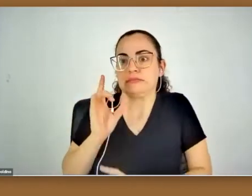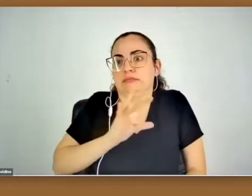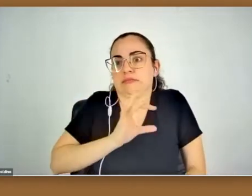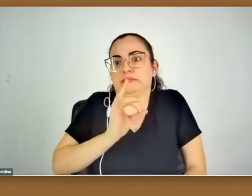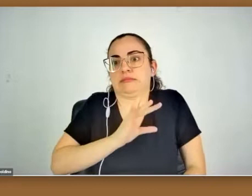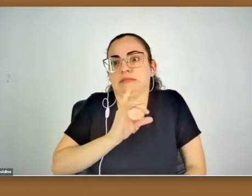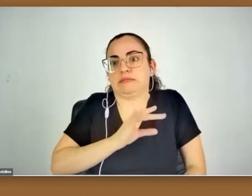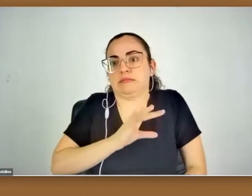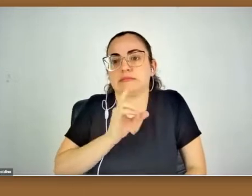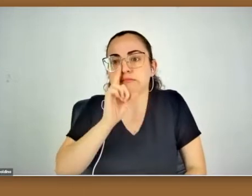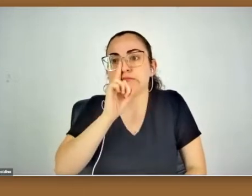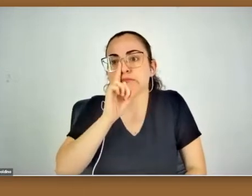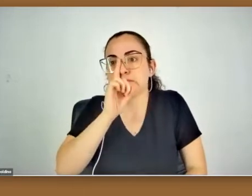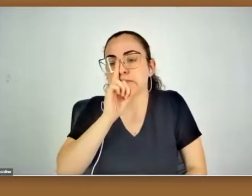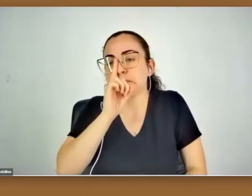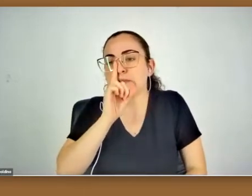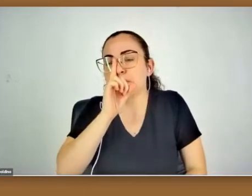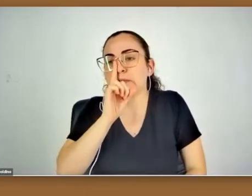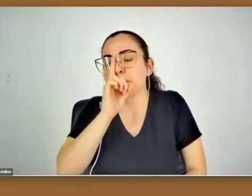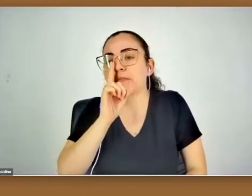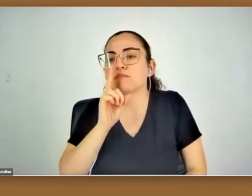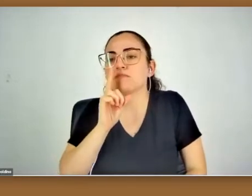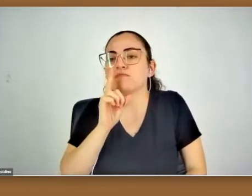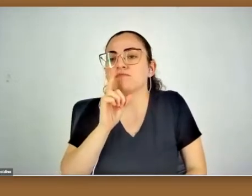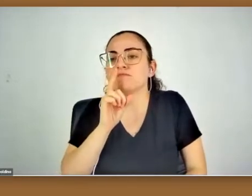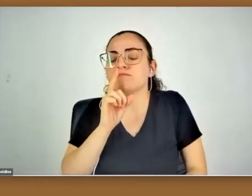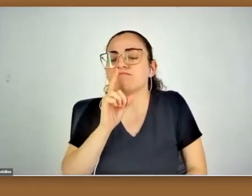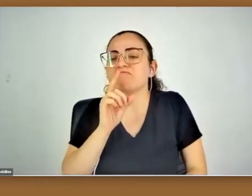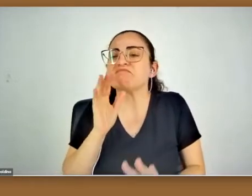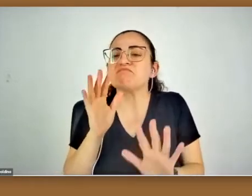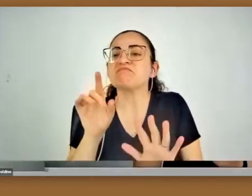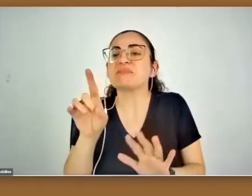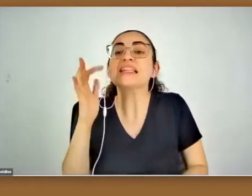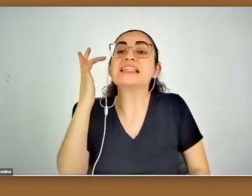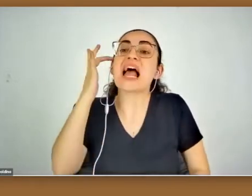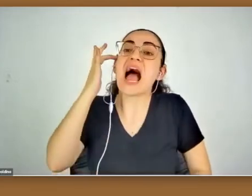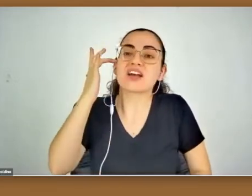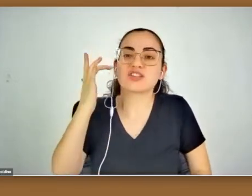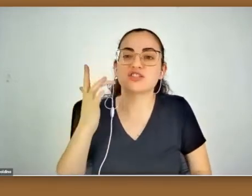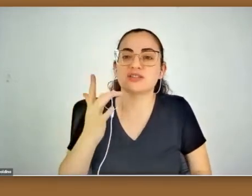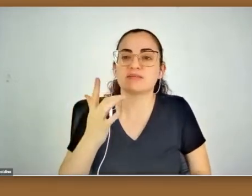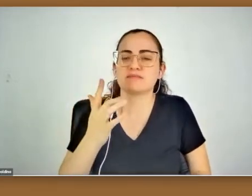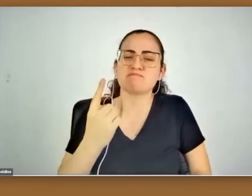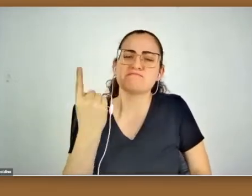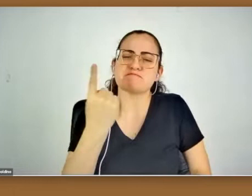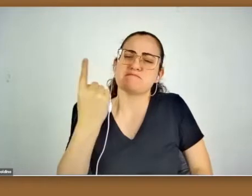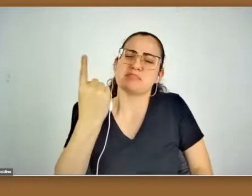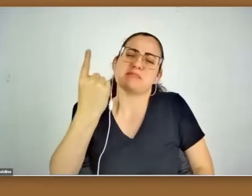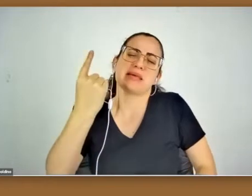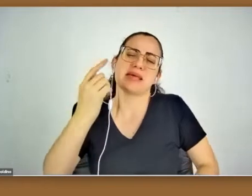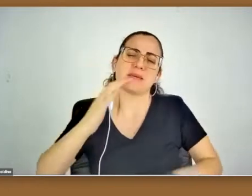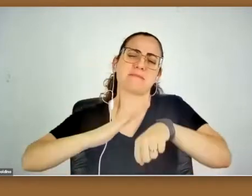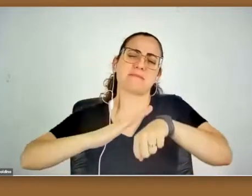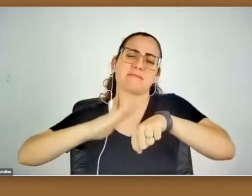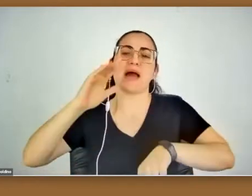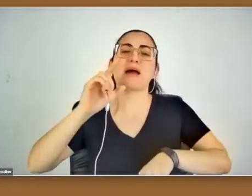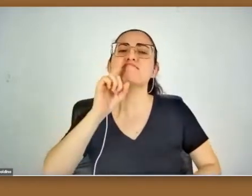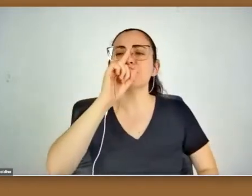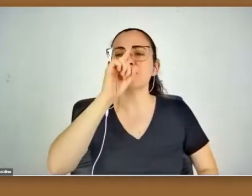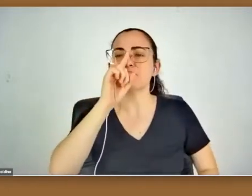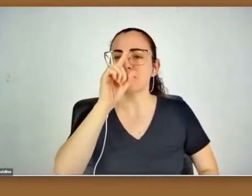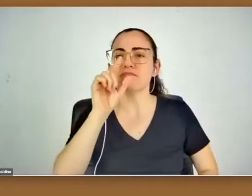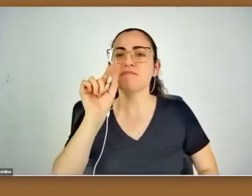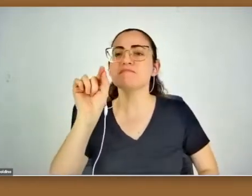acham que tem algum, assim, quando a gente faz um ranking, né, coloca ali na ordem, o que é o mais